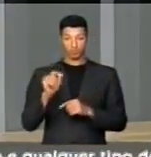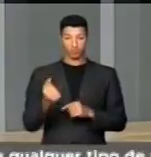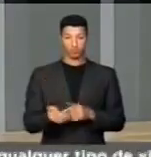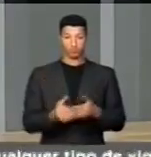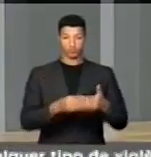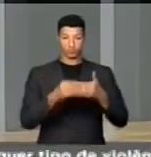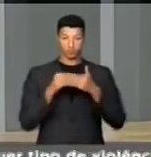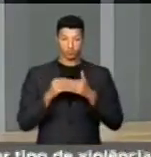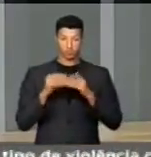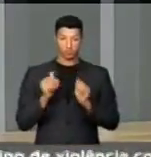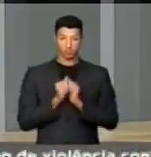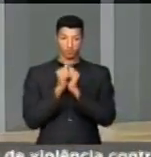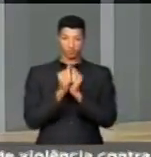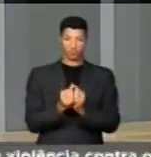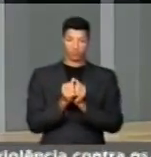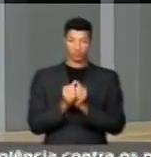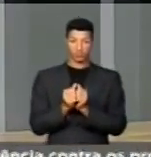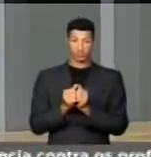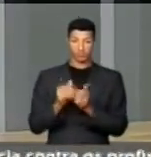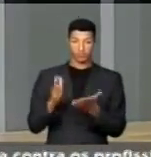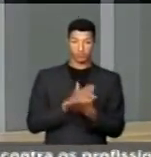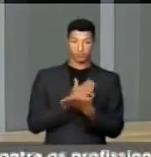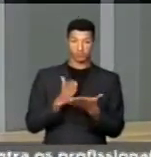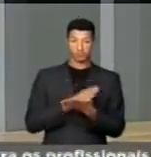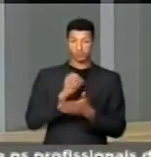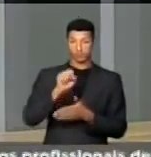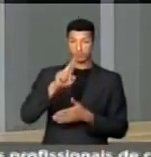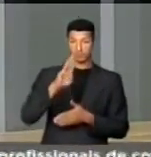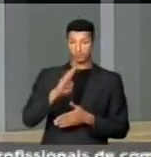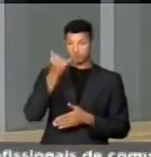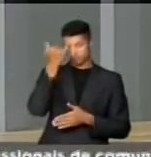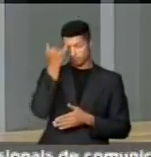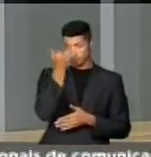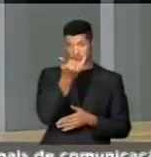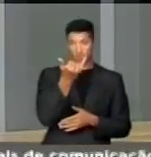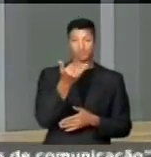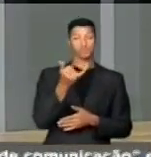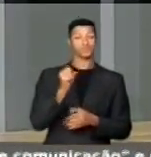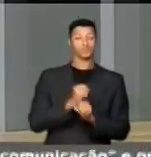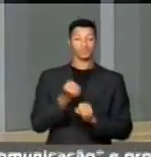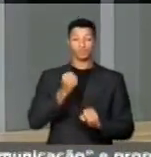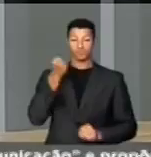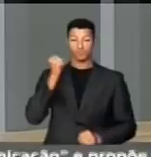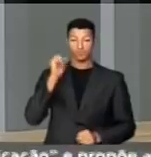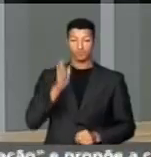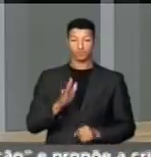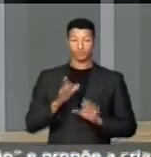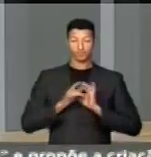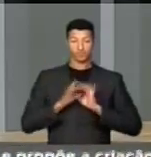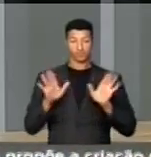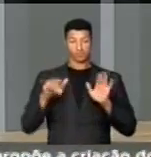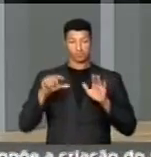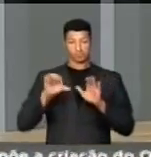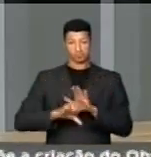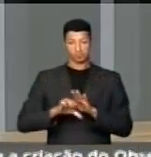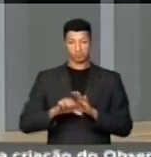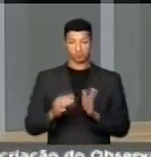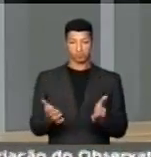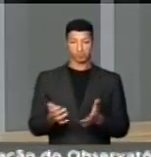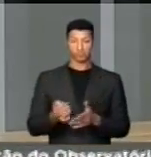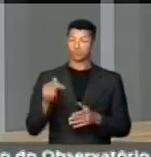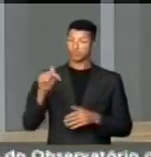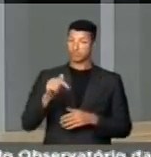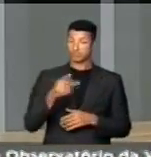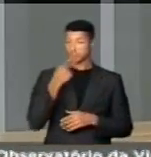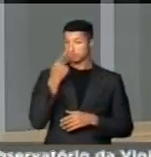traz consigo uma subintenção extremamente perniciosa.